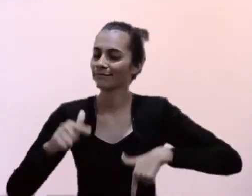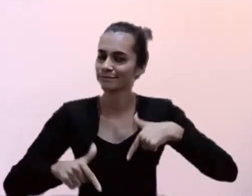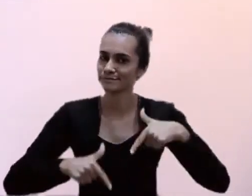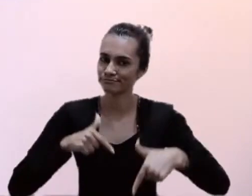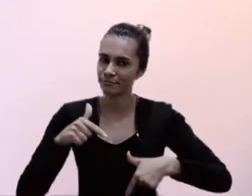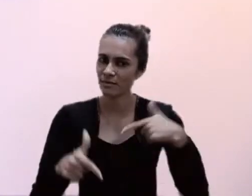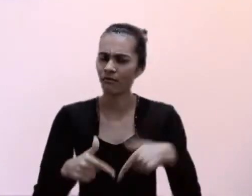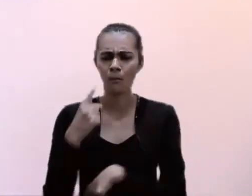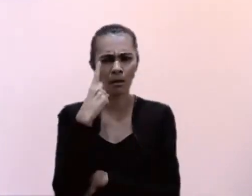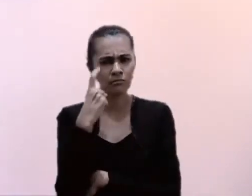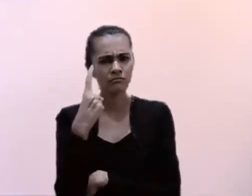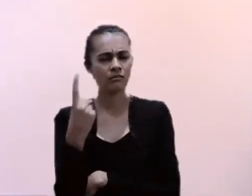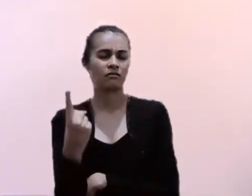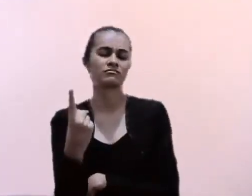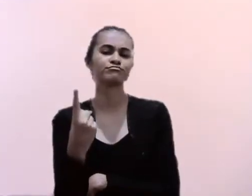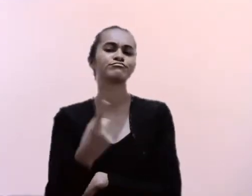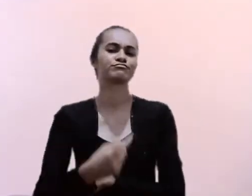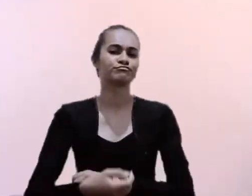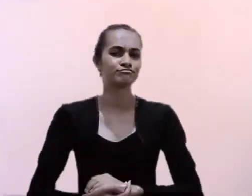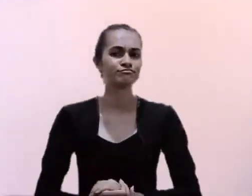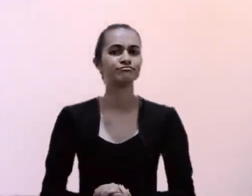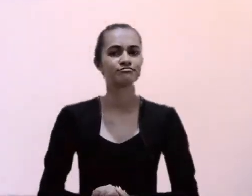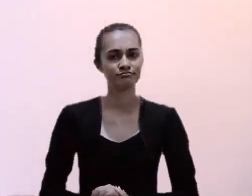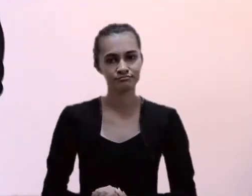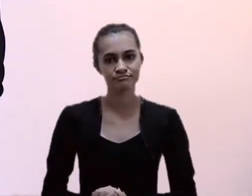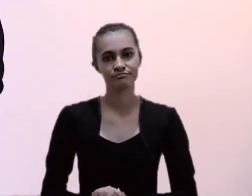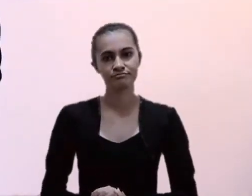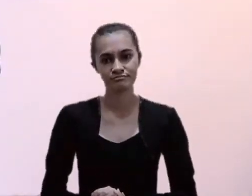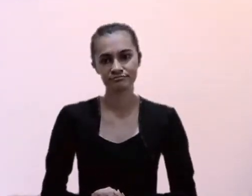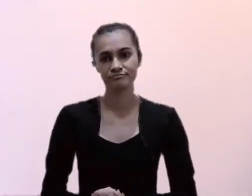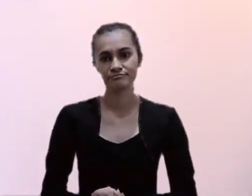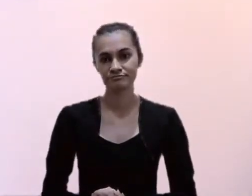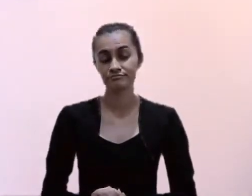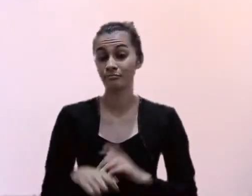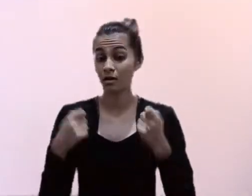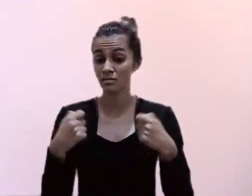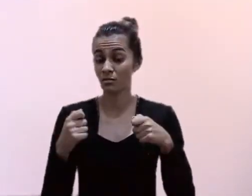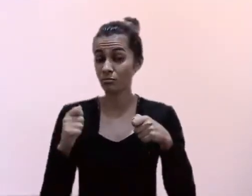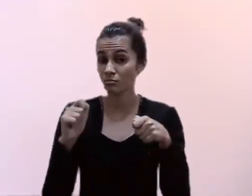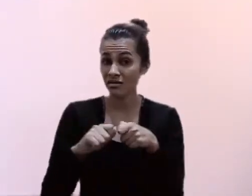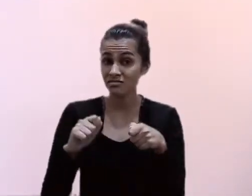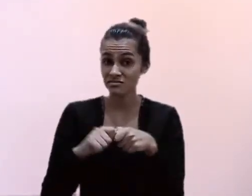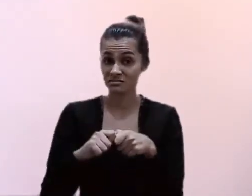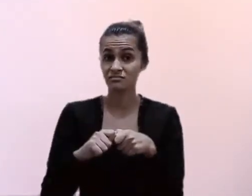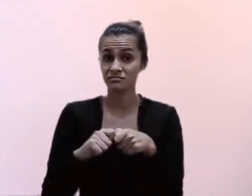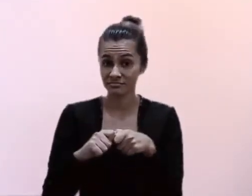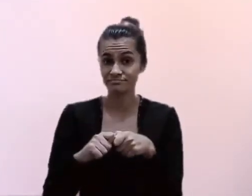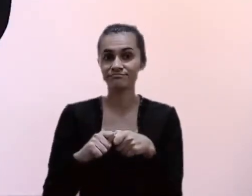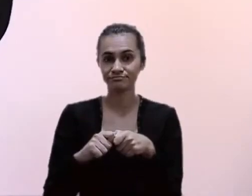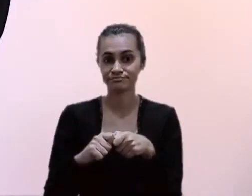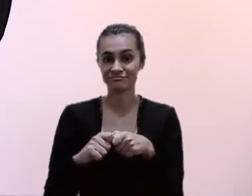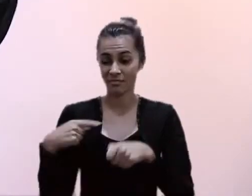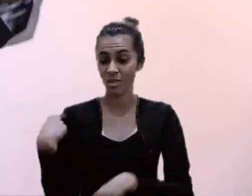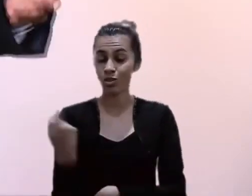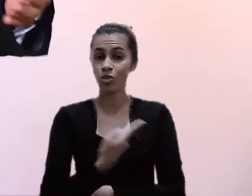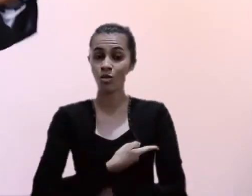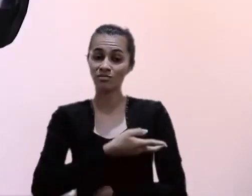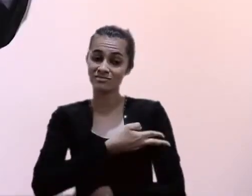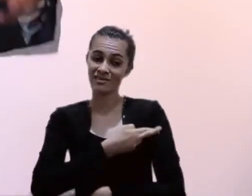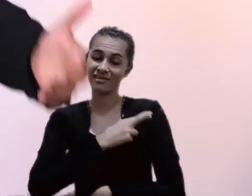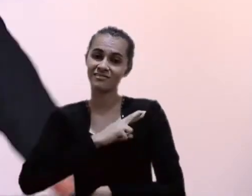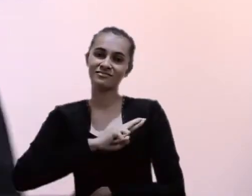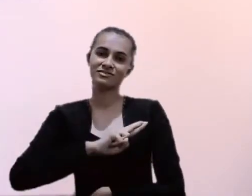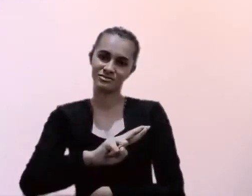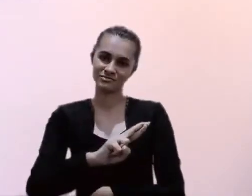impressionante? O princípio de fazer, de agir. A minha religião, a sua religião, a nossa religião não pode ser algo